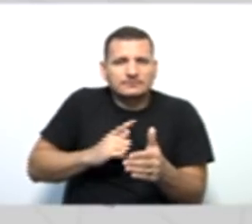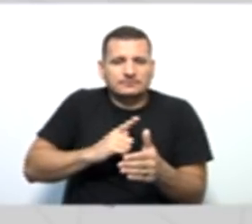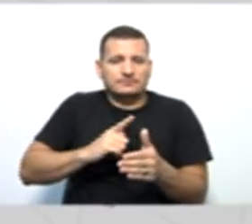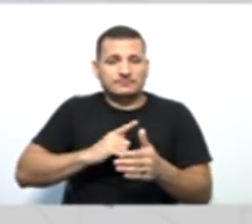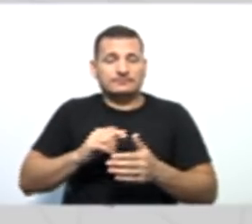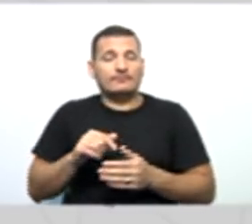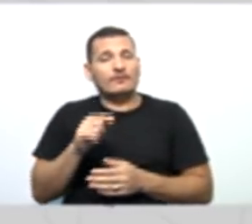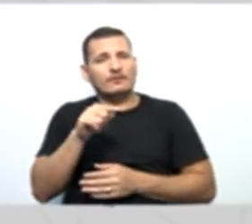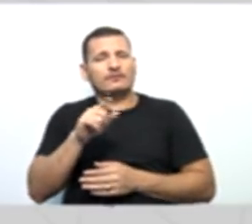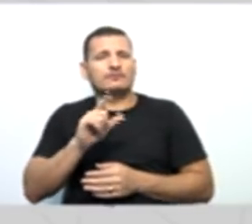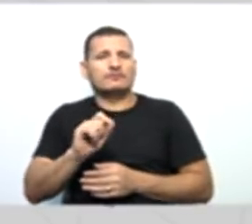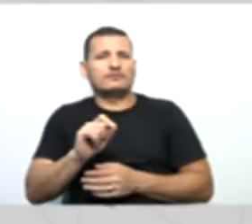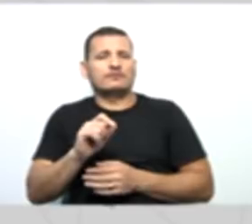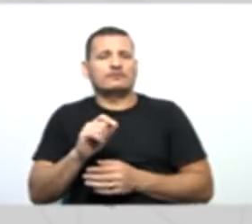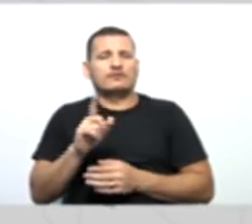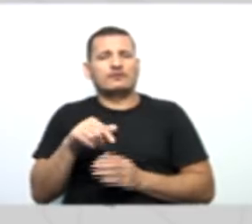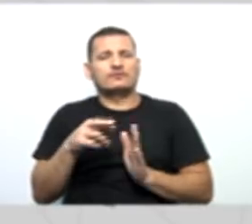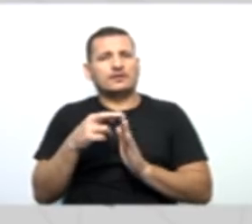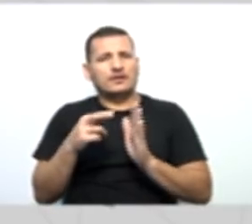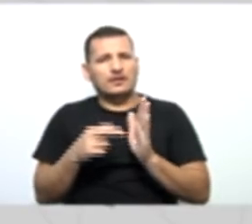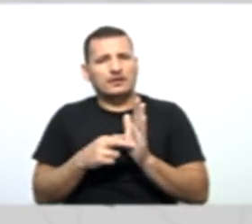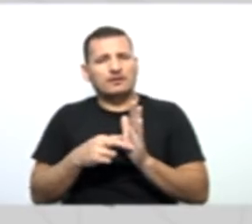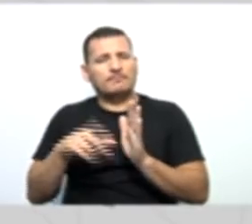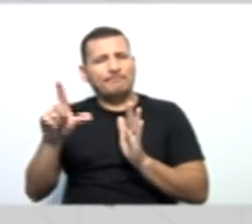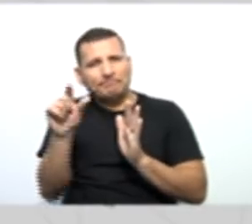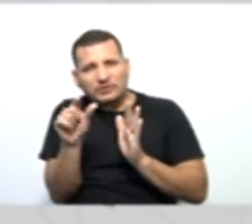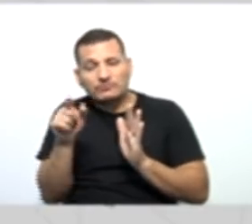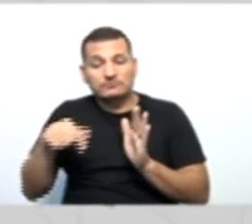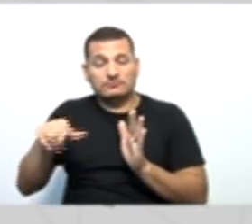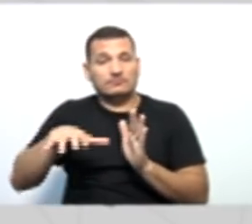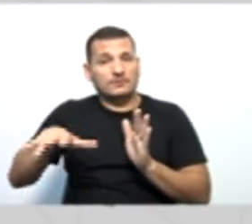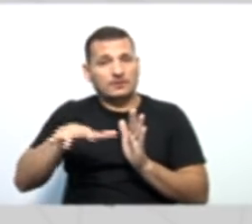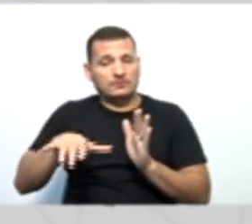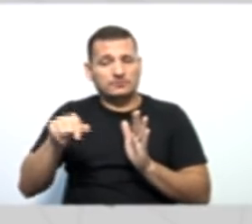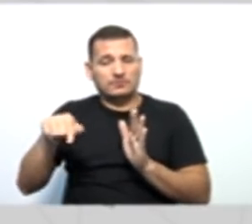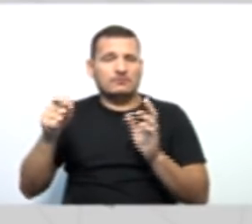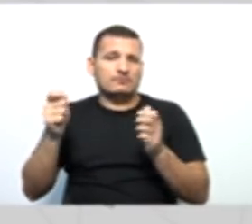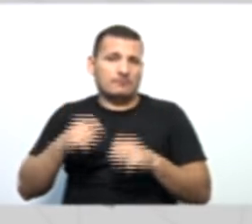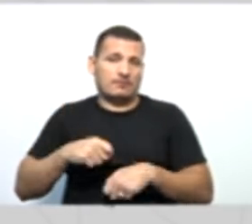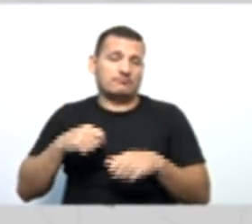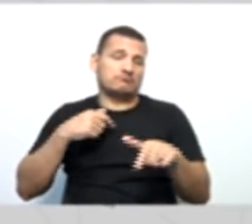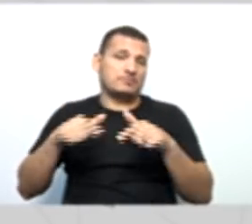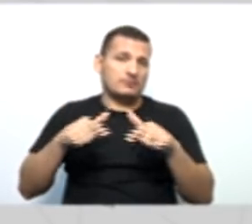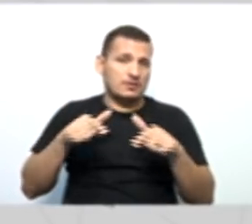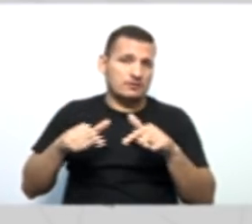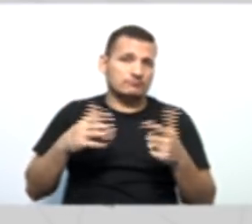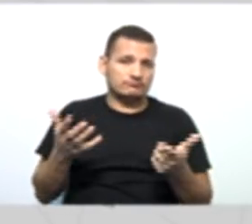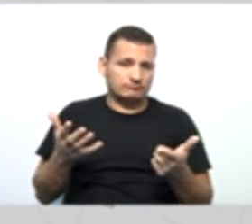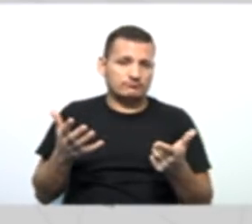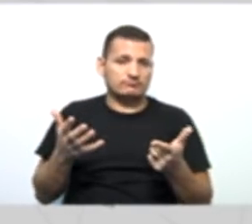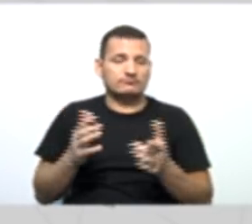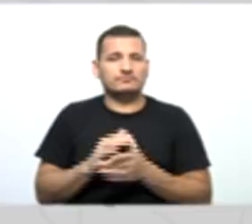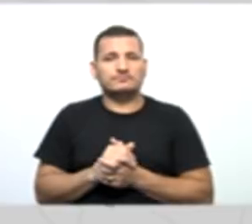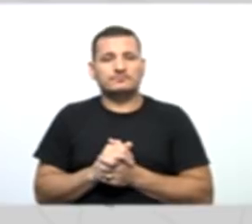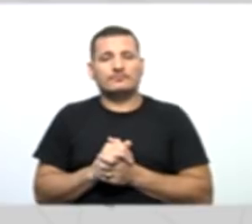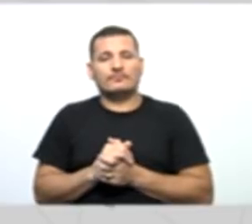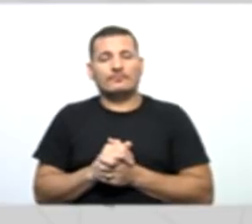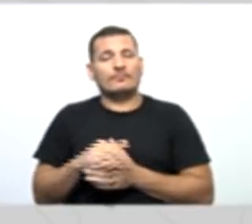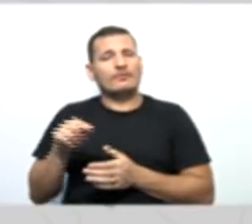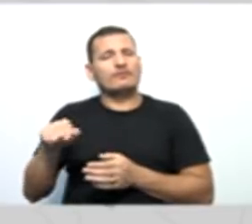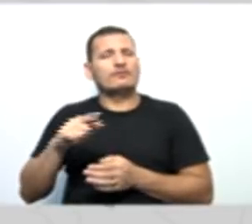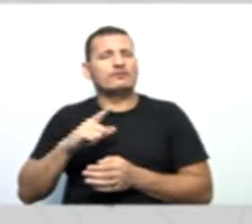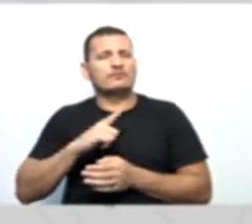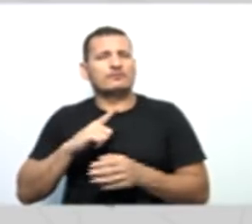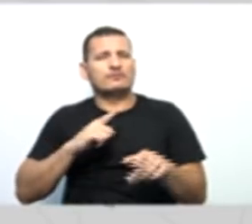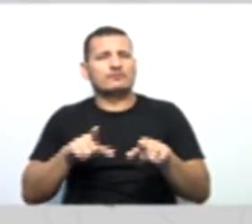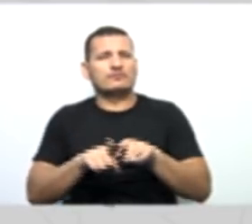Então determina os requisitos mínimos para que determinado ambiente seja considerado um espaço confinado e estabelece